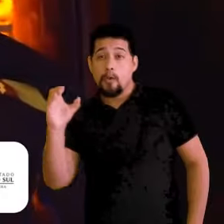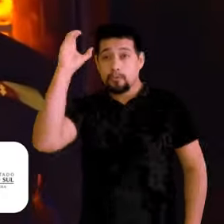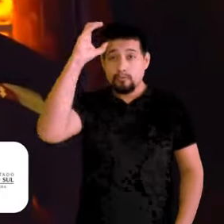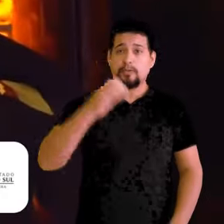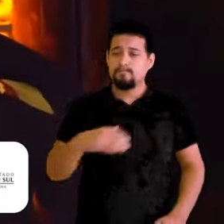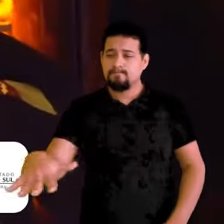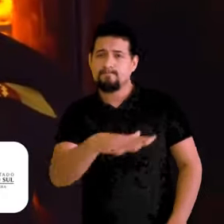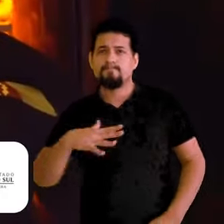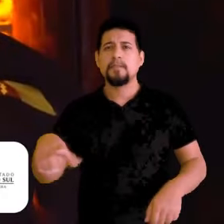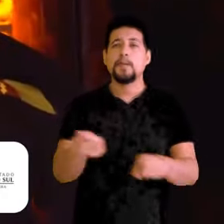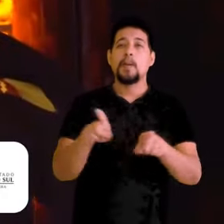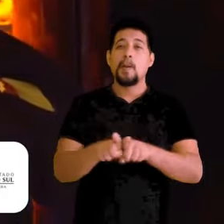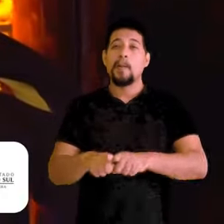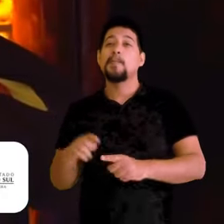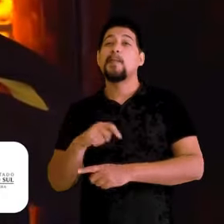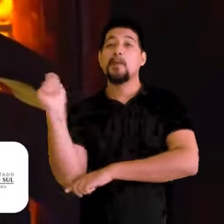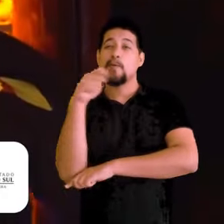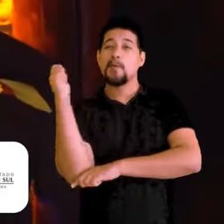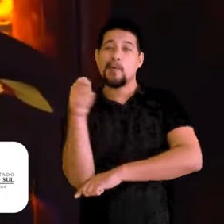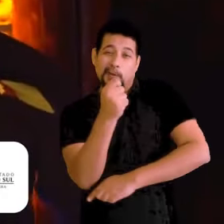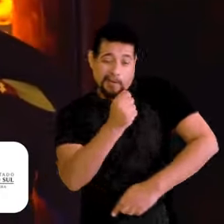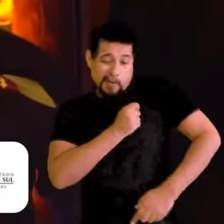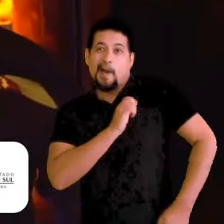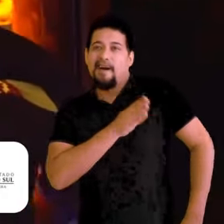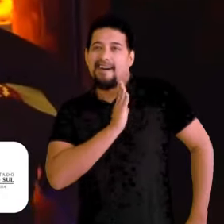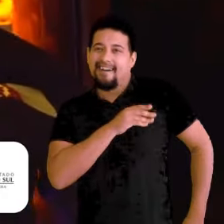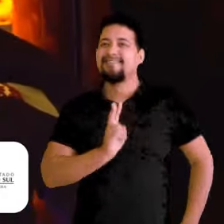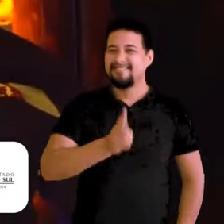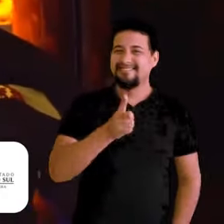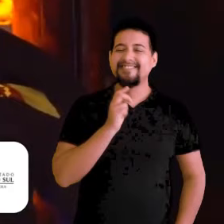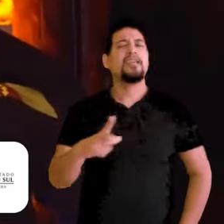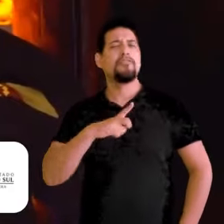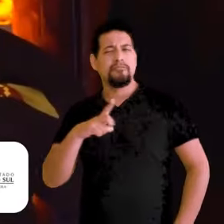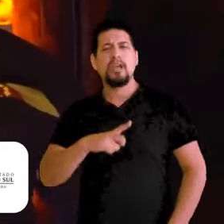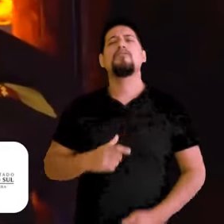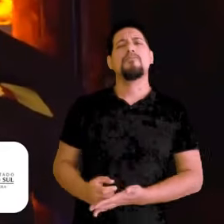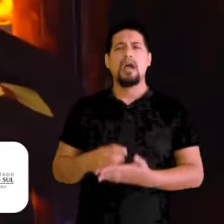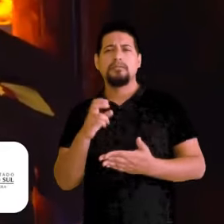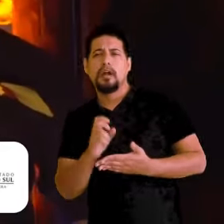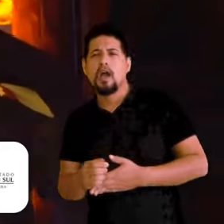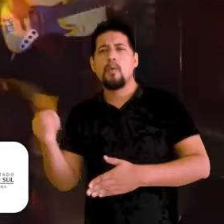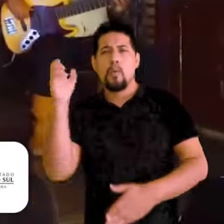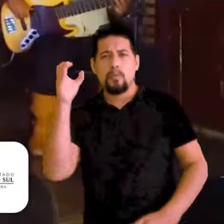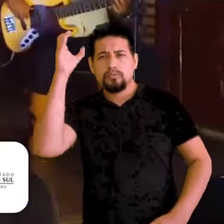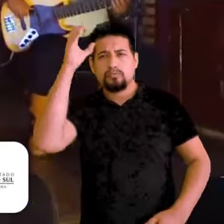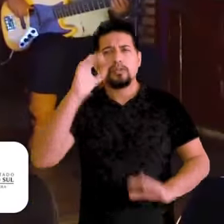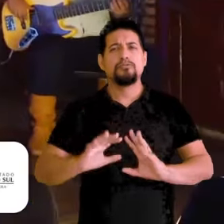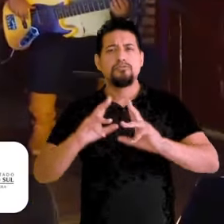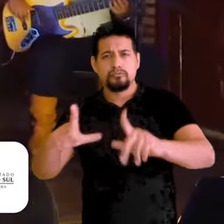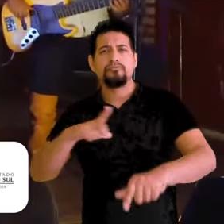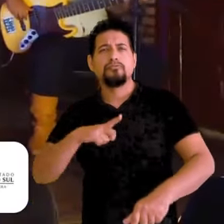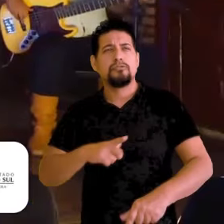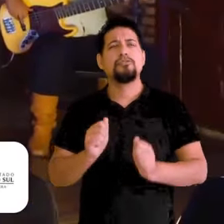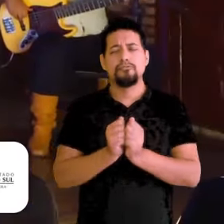meu chão e o meu estado no coração como emblema. Trago comigo a cultura do meu chão e o meu estado